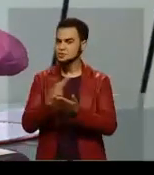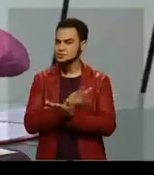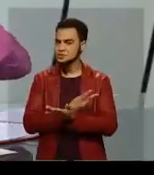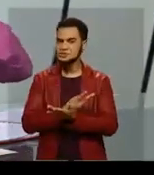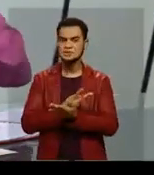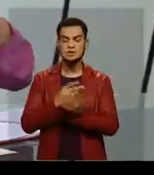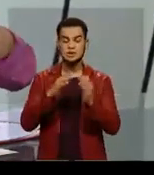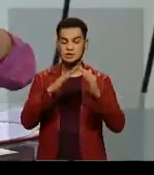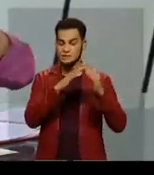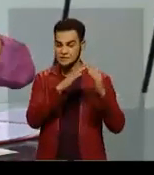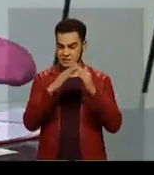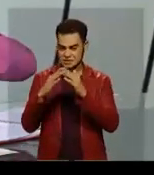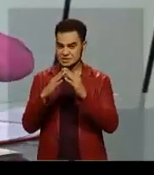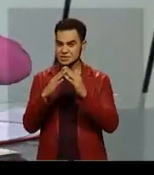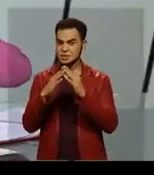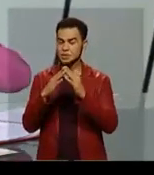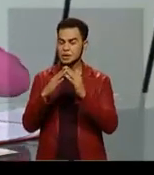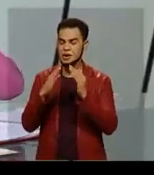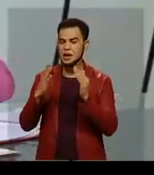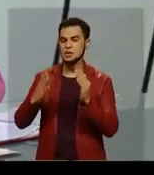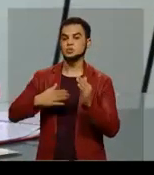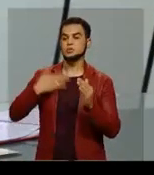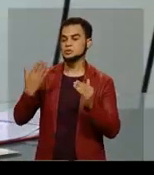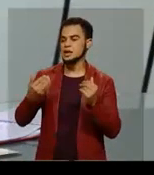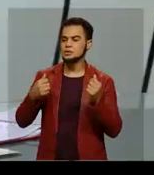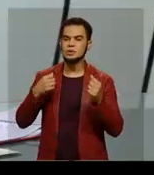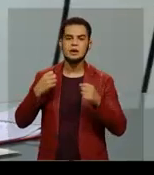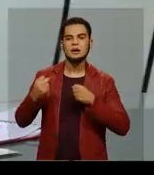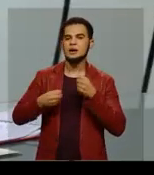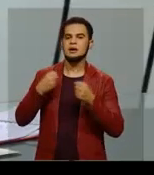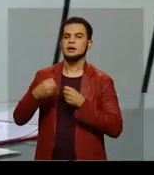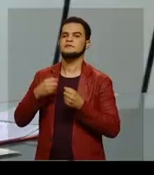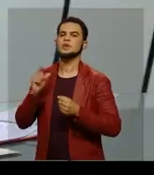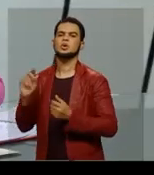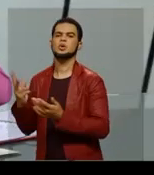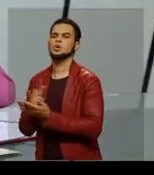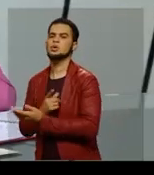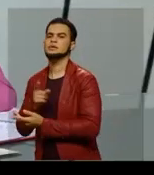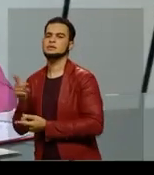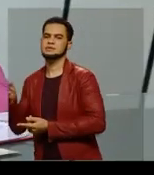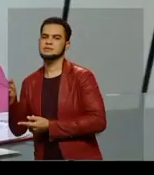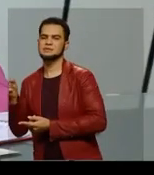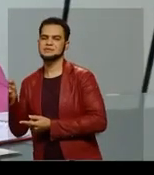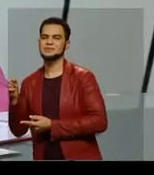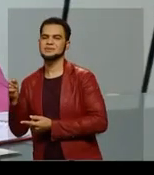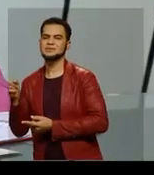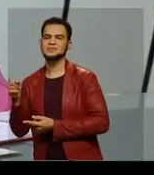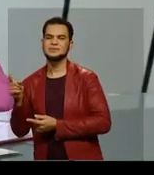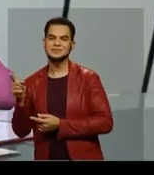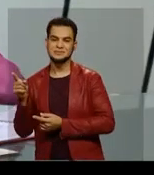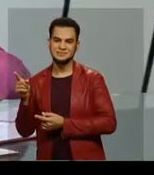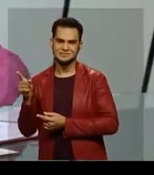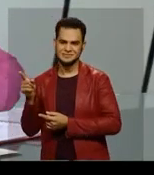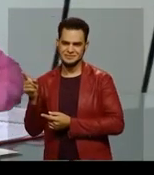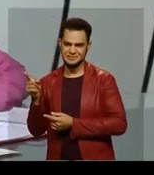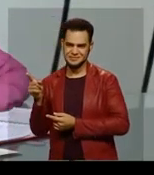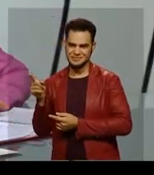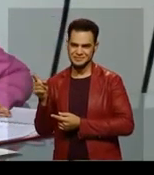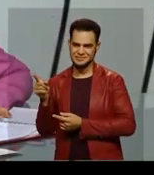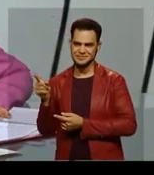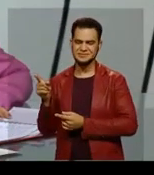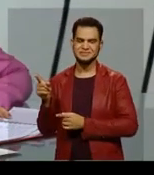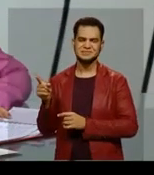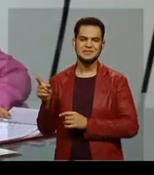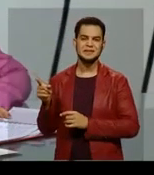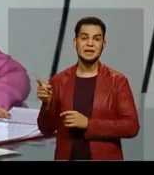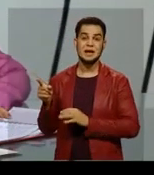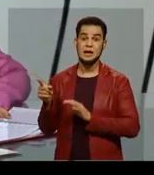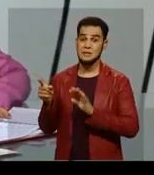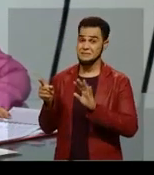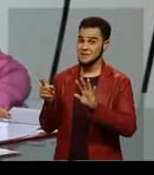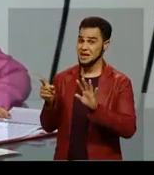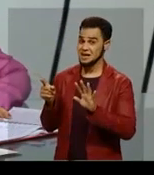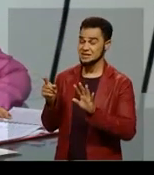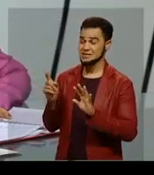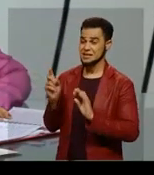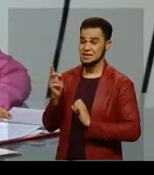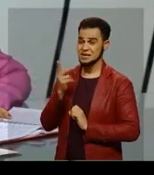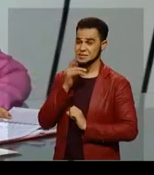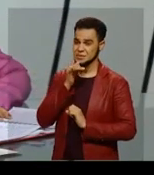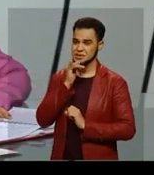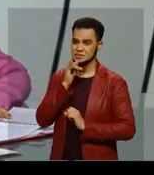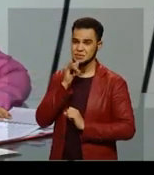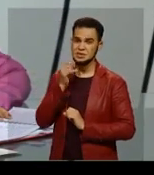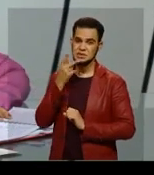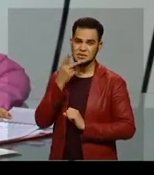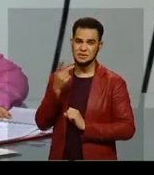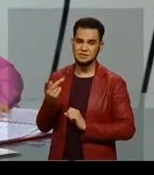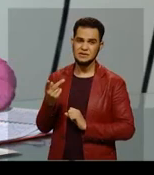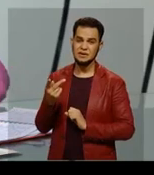ele ficou espantado e foi ver o que aconteceu, né? Agora, ali, se eu falar essa frase, a Bruna pode